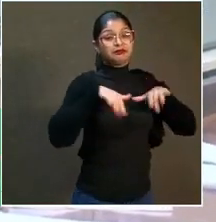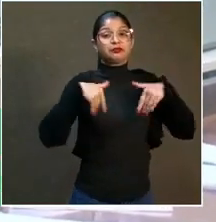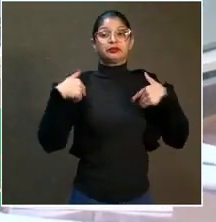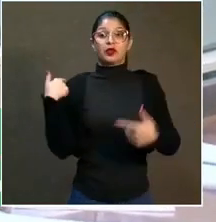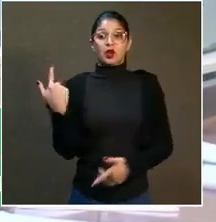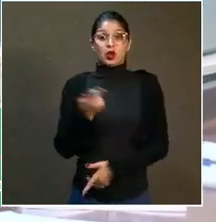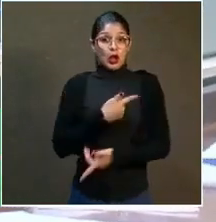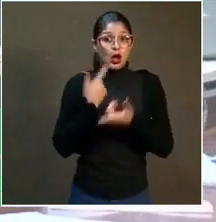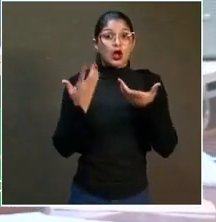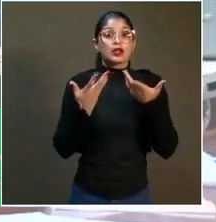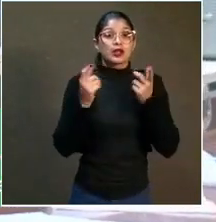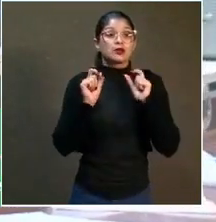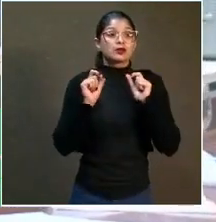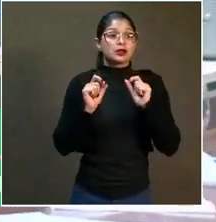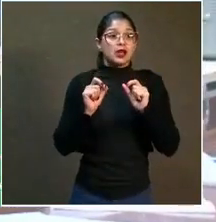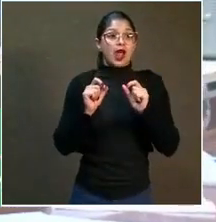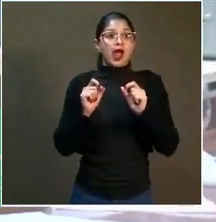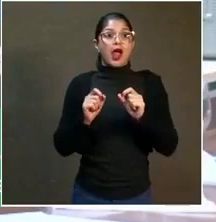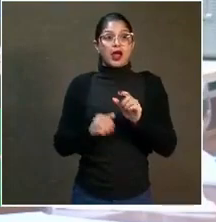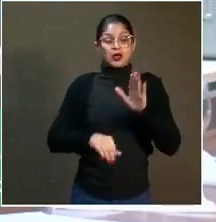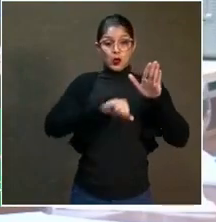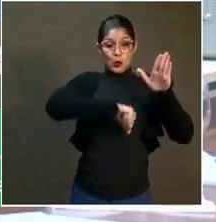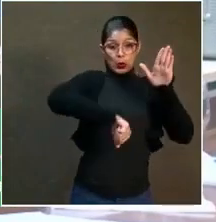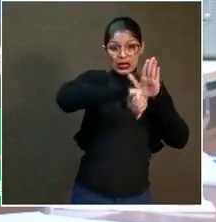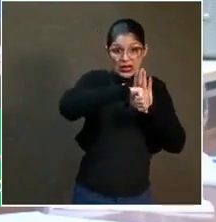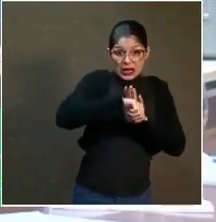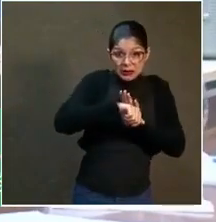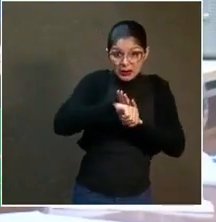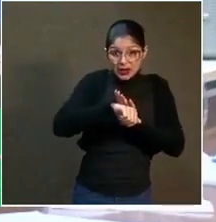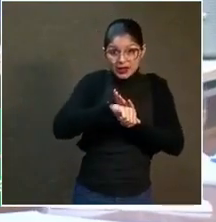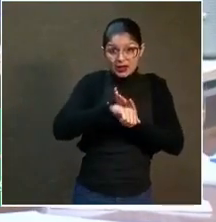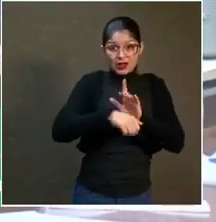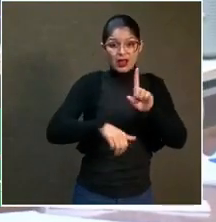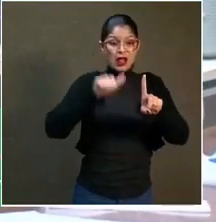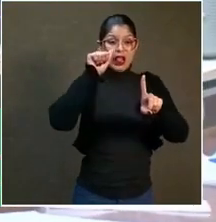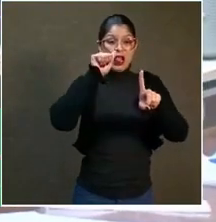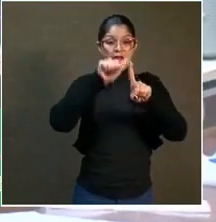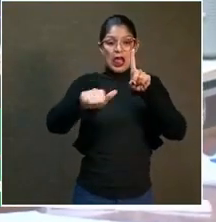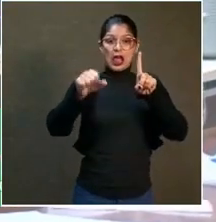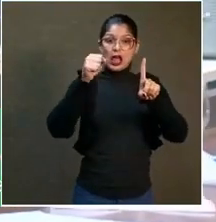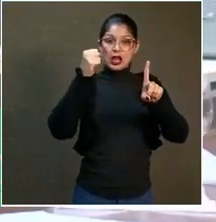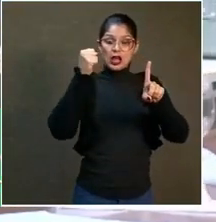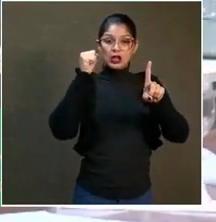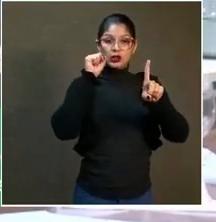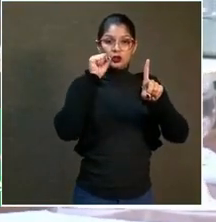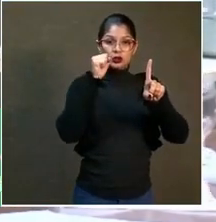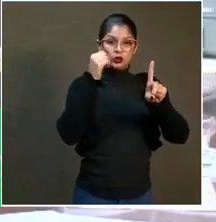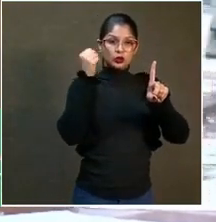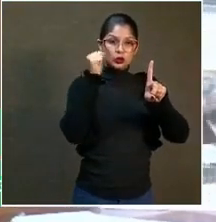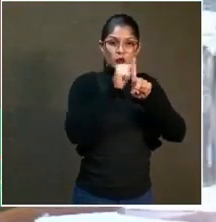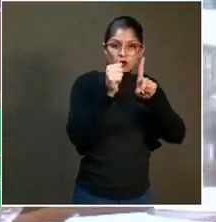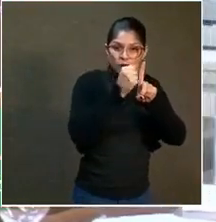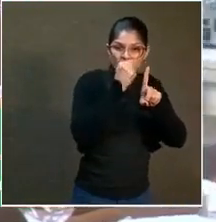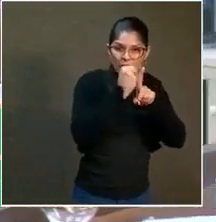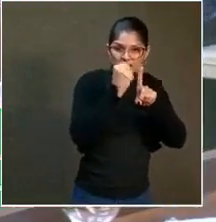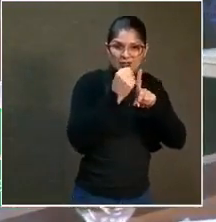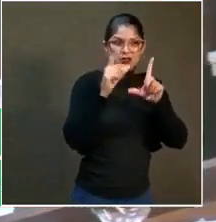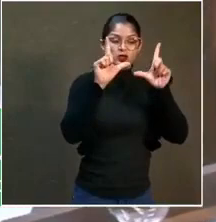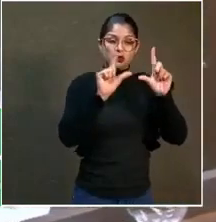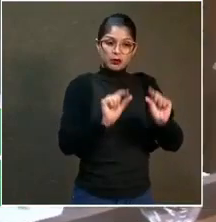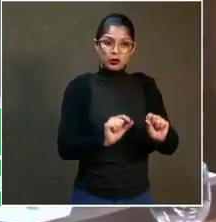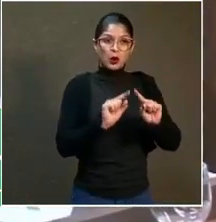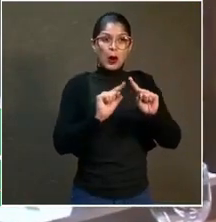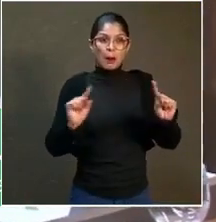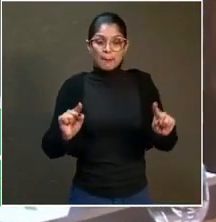Queremos que o crime contra a mulher diminua. Mas nós temos que socorrer aqueles que nos defendem pela madrugada,